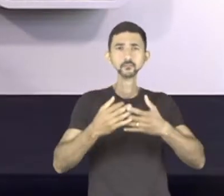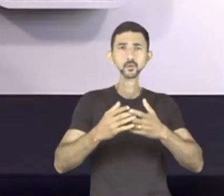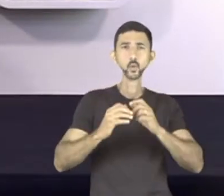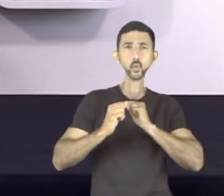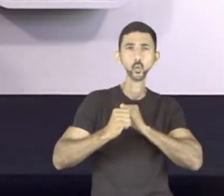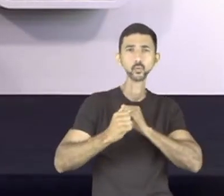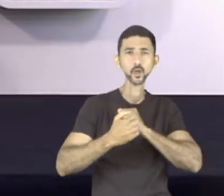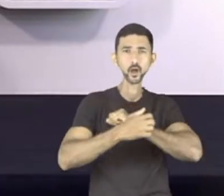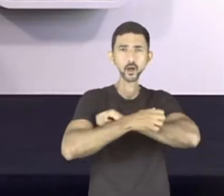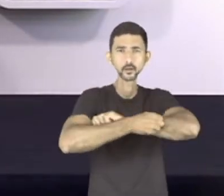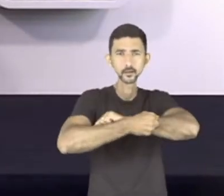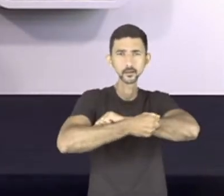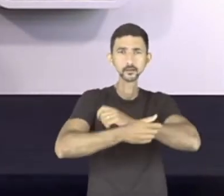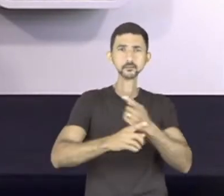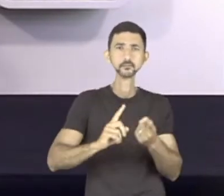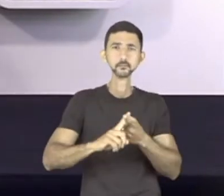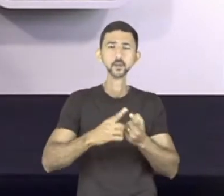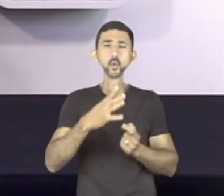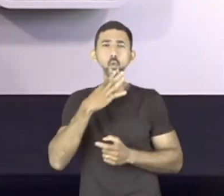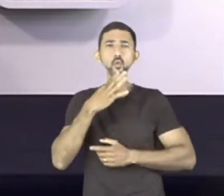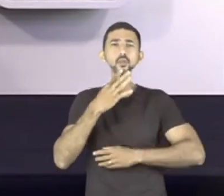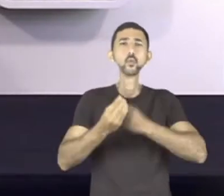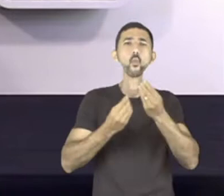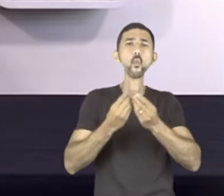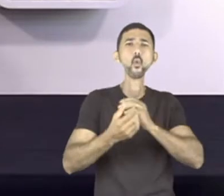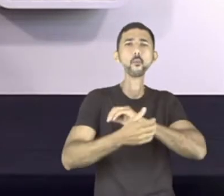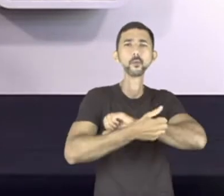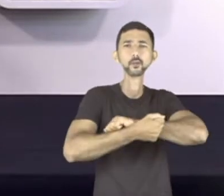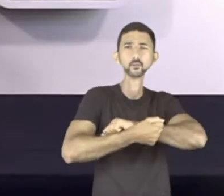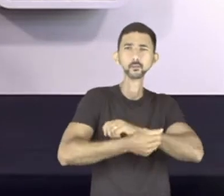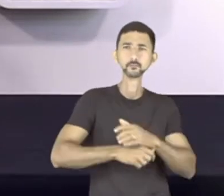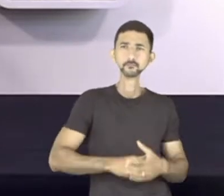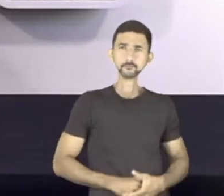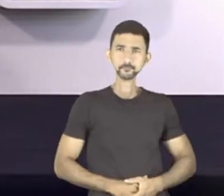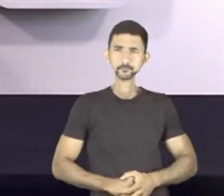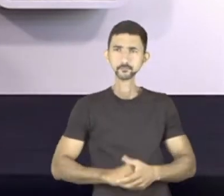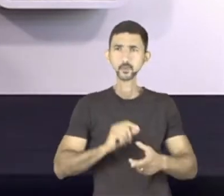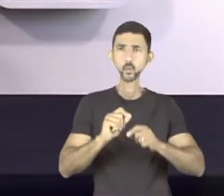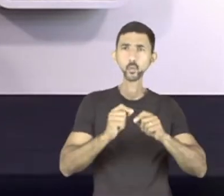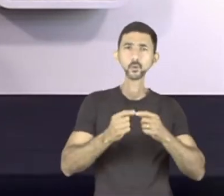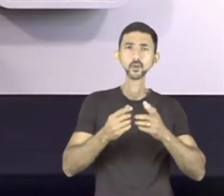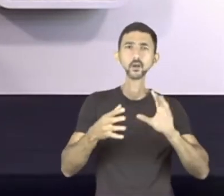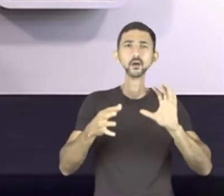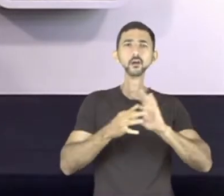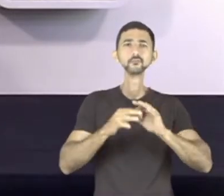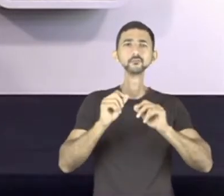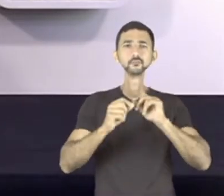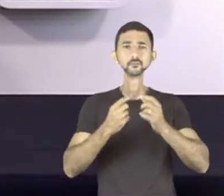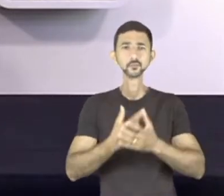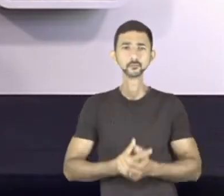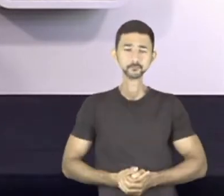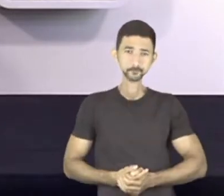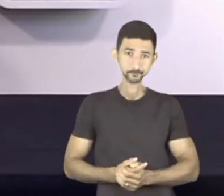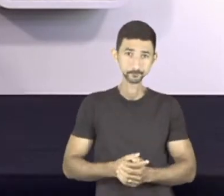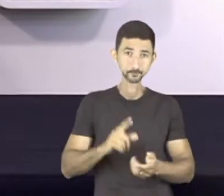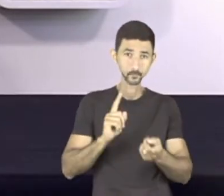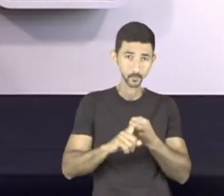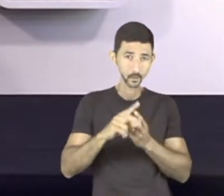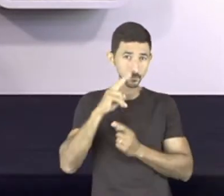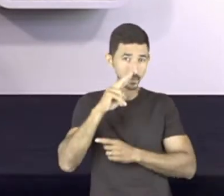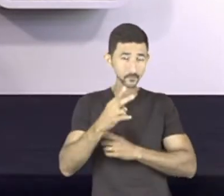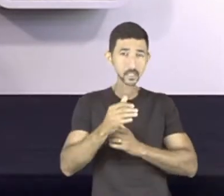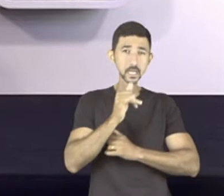agarre. Conhecemos como são as lutas de agarre, o que tem de comum em todas elas e vimos